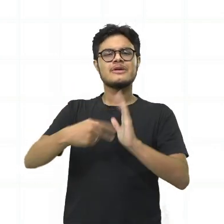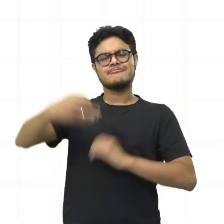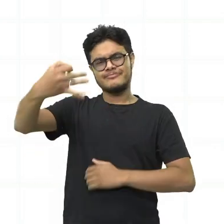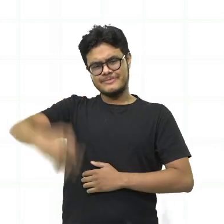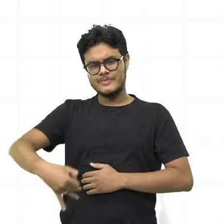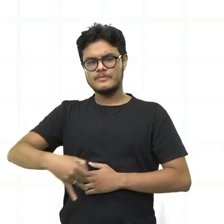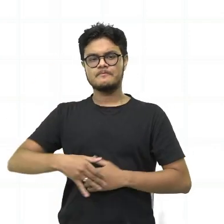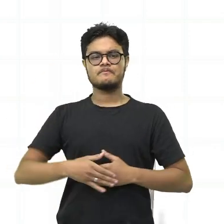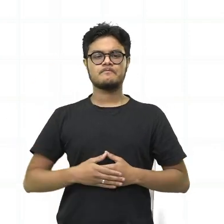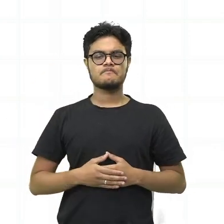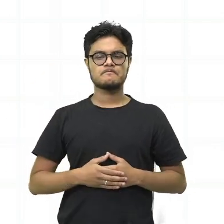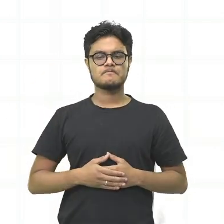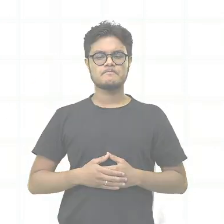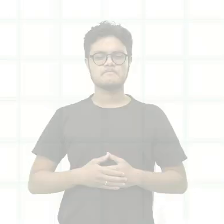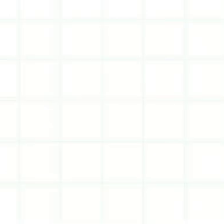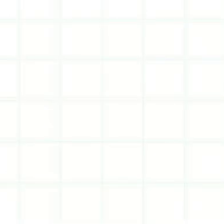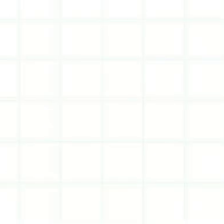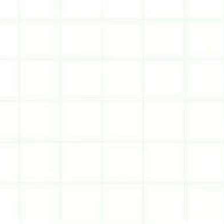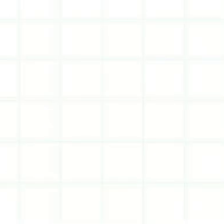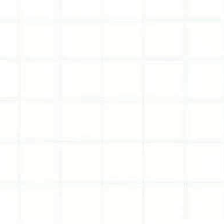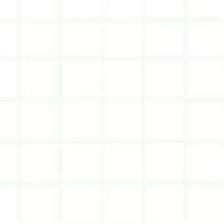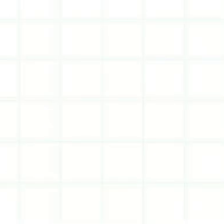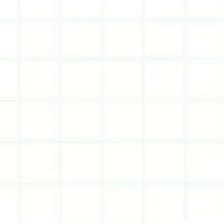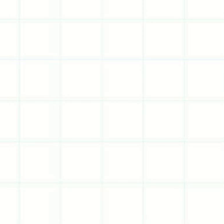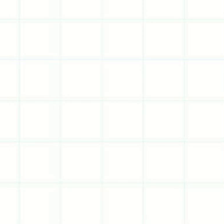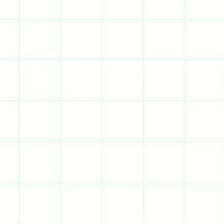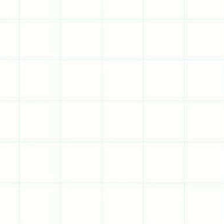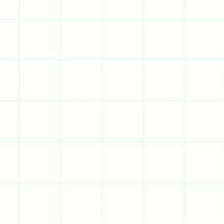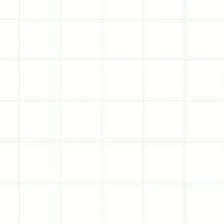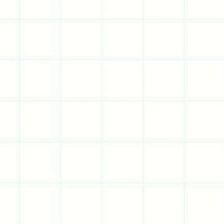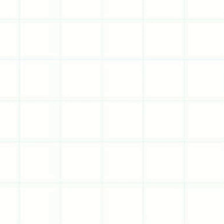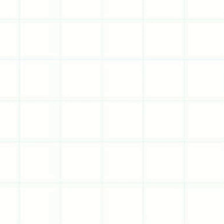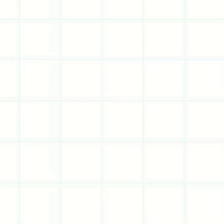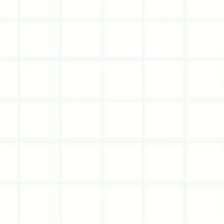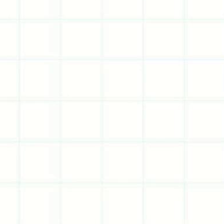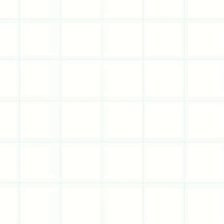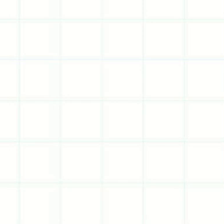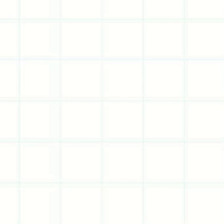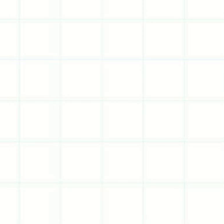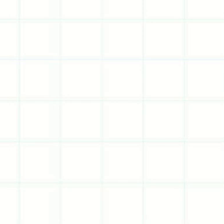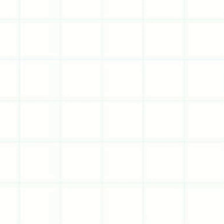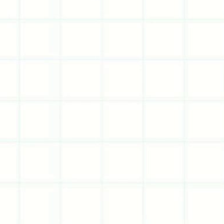a palavra bando significa, né, o conjunto aí,